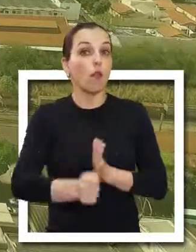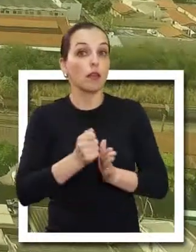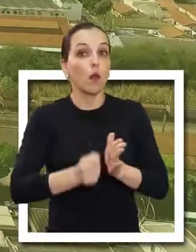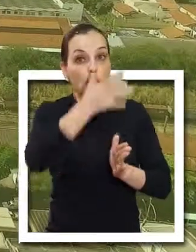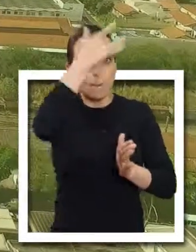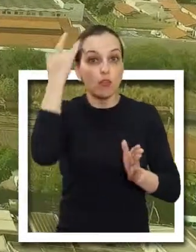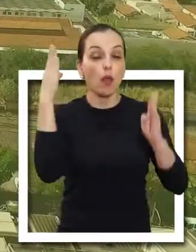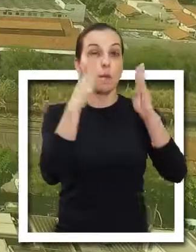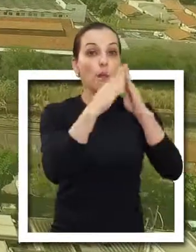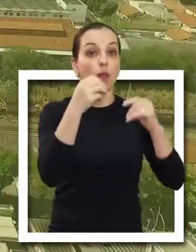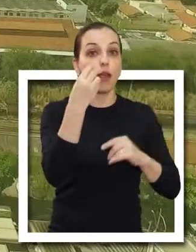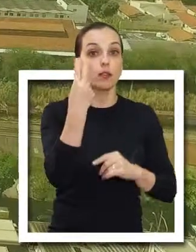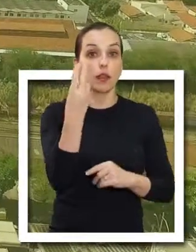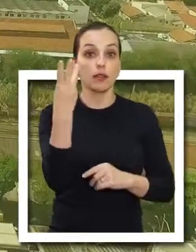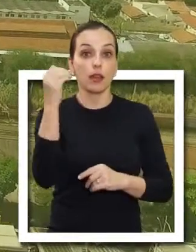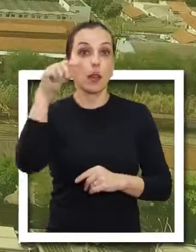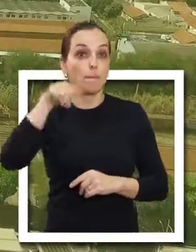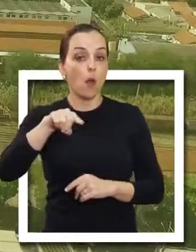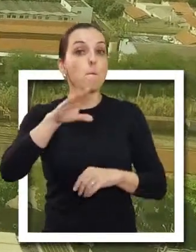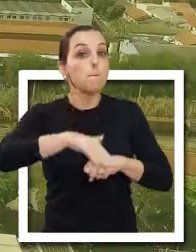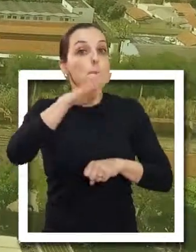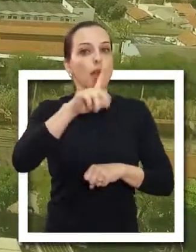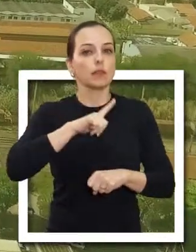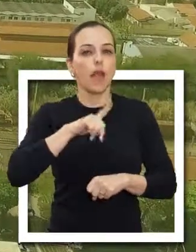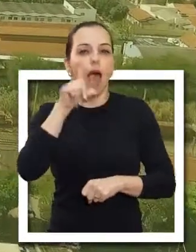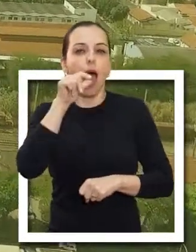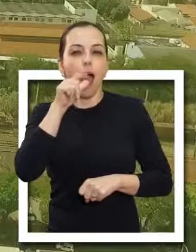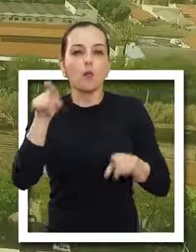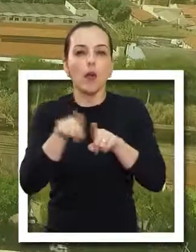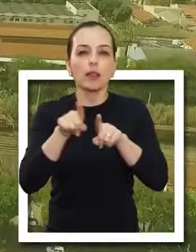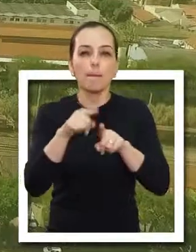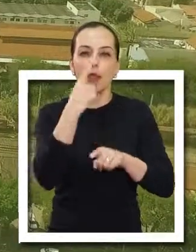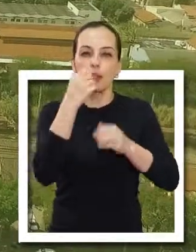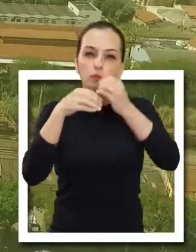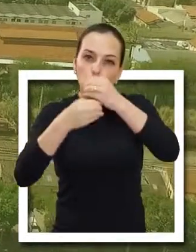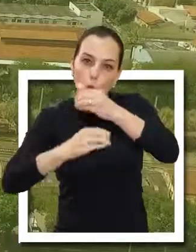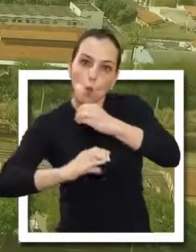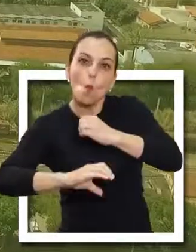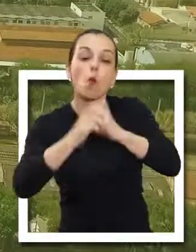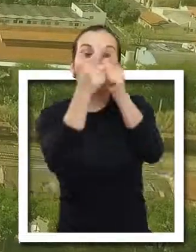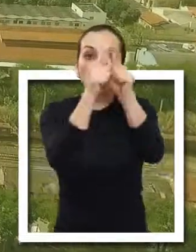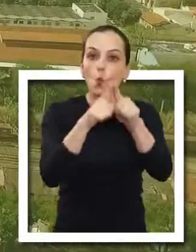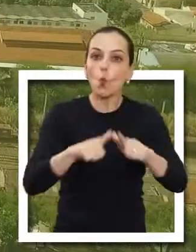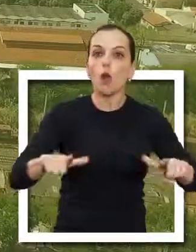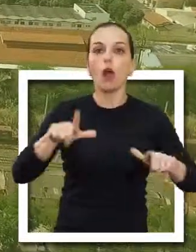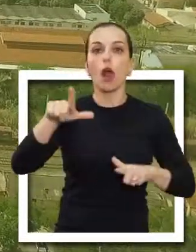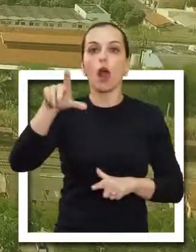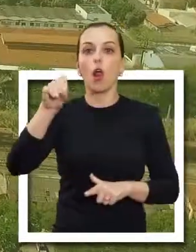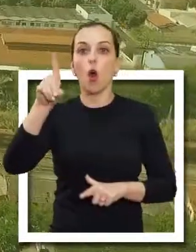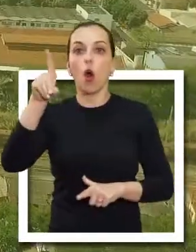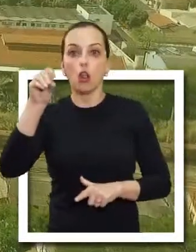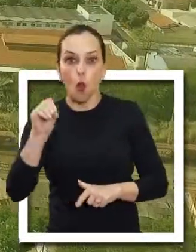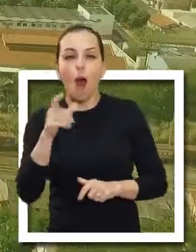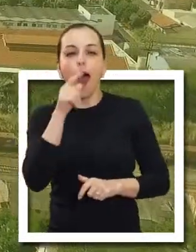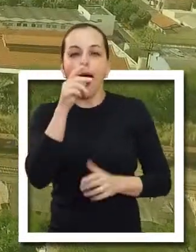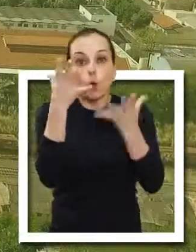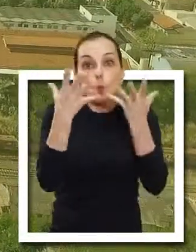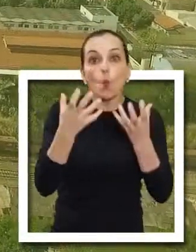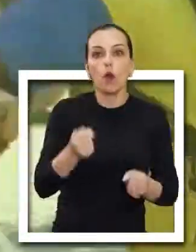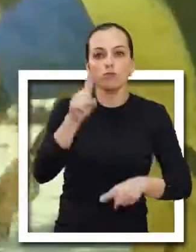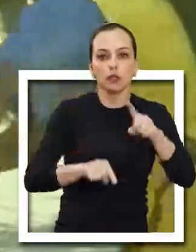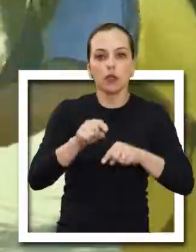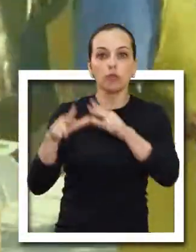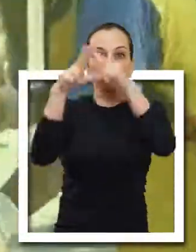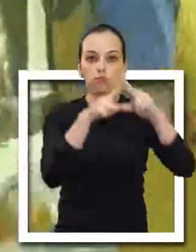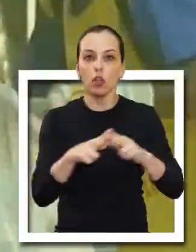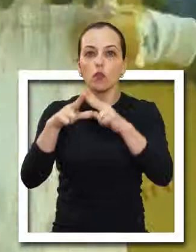230 mil habitantes, Araraquara conta com 100% de água e esgoto tratados, processo de desidratação de lodo,